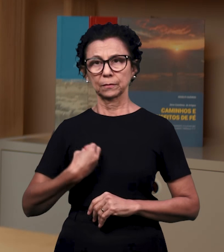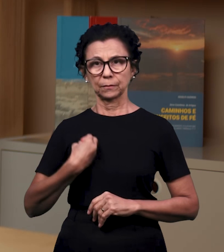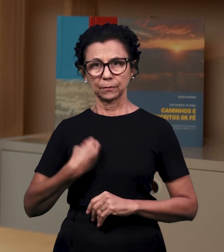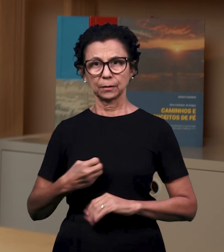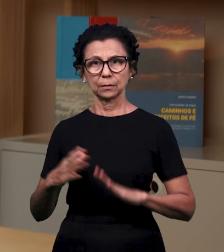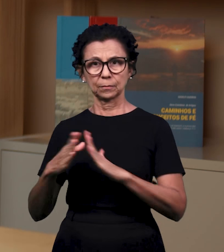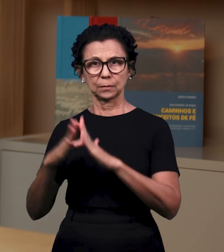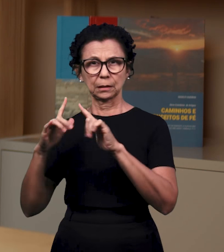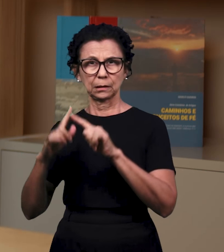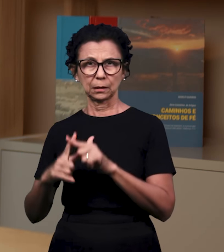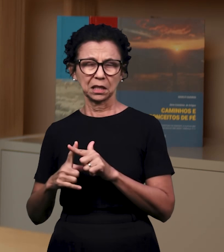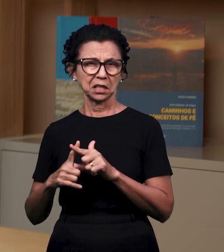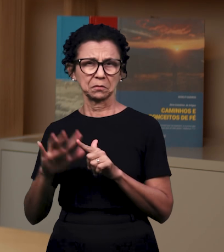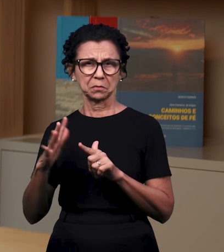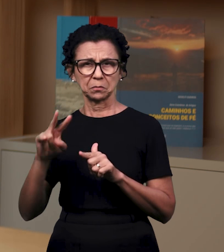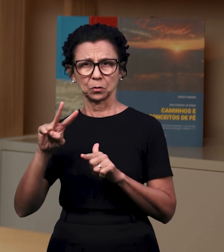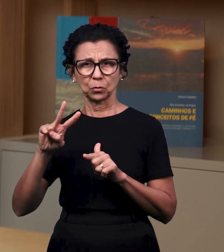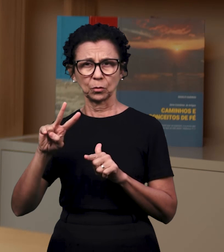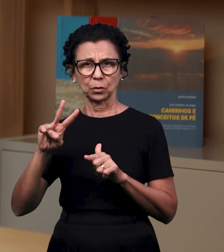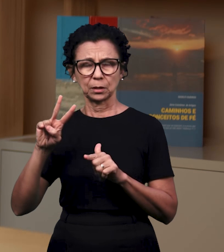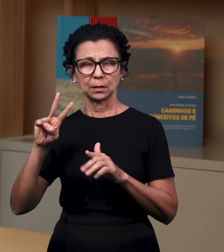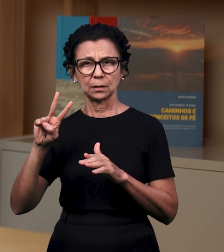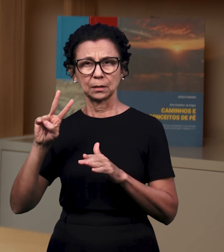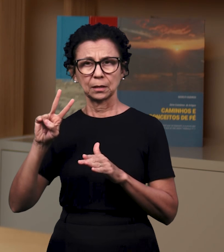há aproximadamente 2000 anos, né?